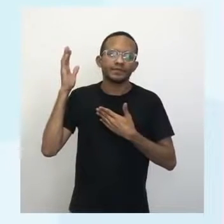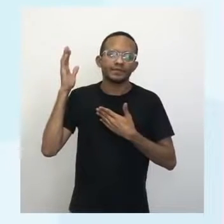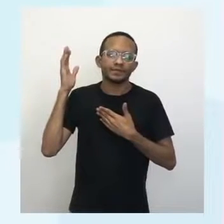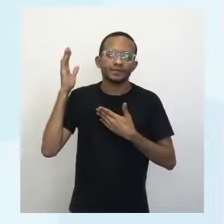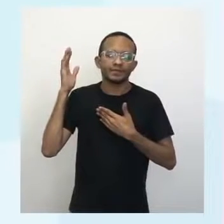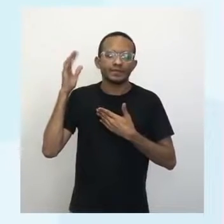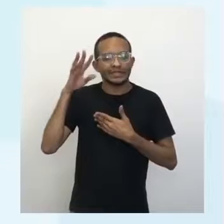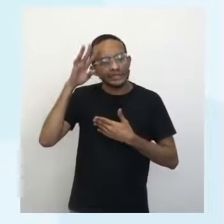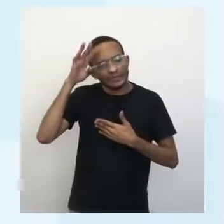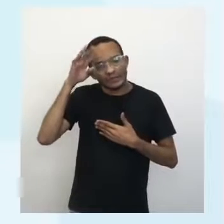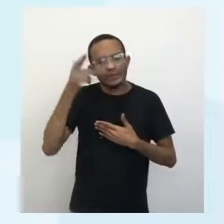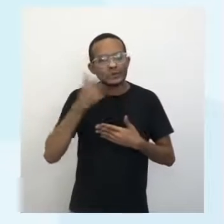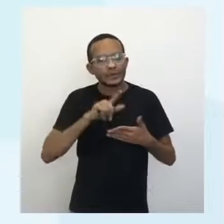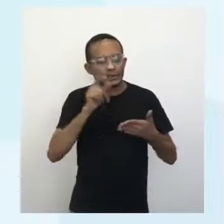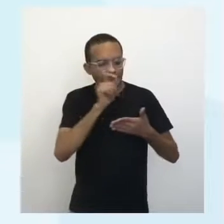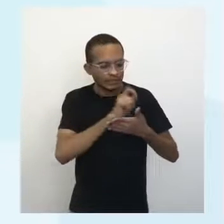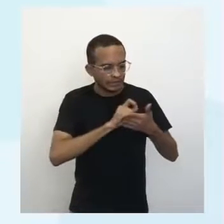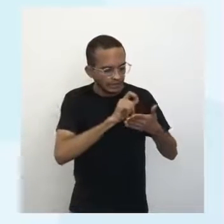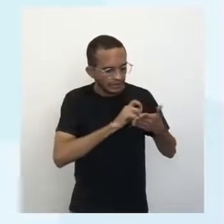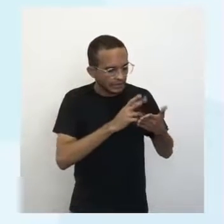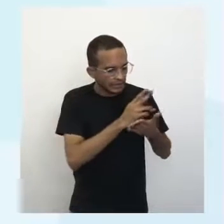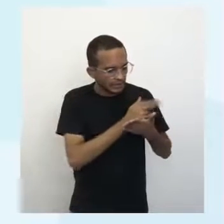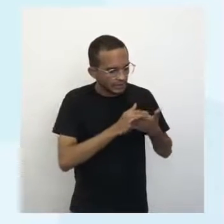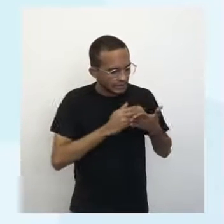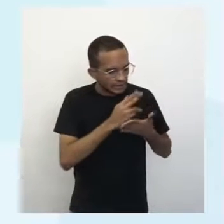Ixi, tá difícil de fazer isso aqui.